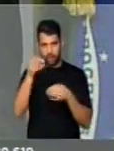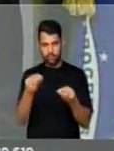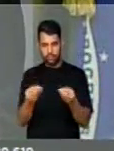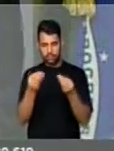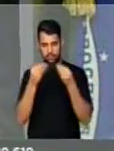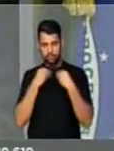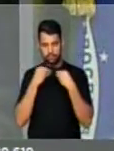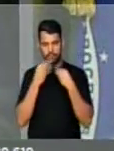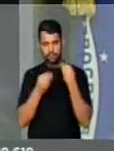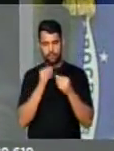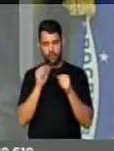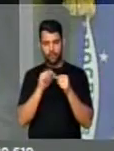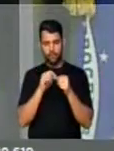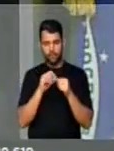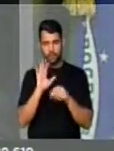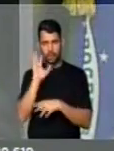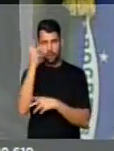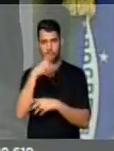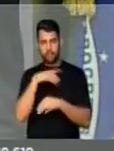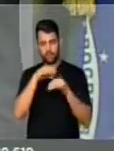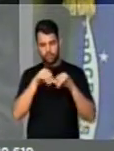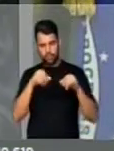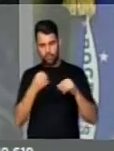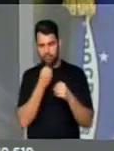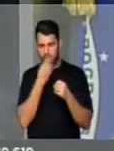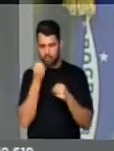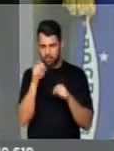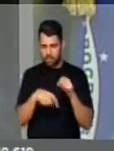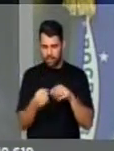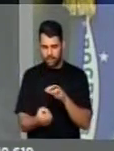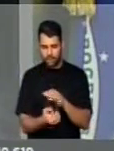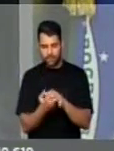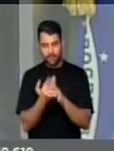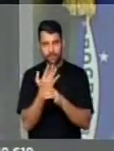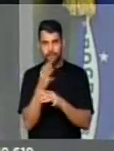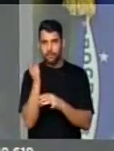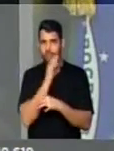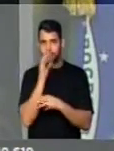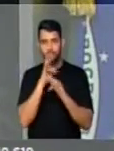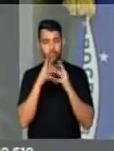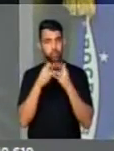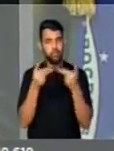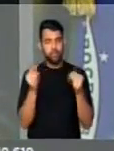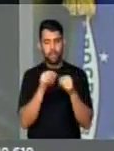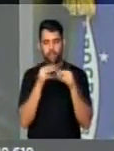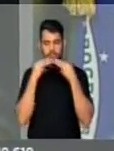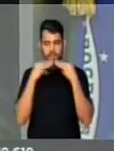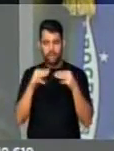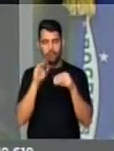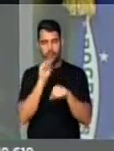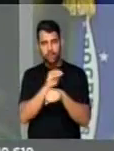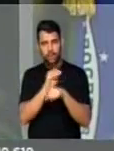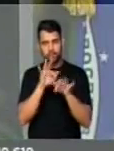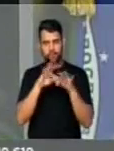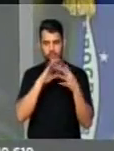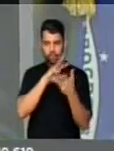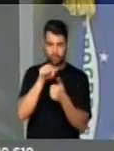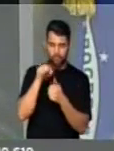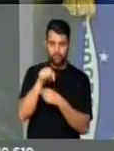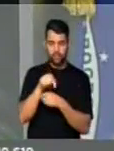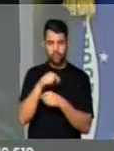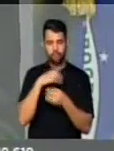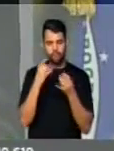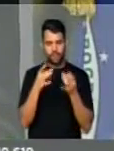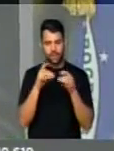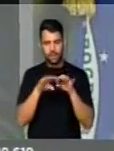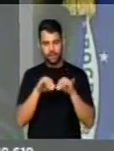deu, com o clima e o solo que é fundamental, e a missão do Brasil alimentar o mundo, vender